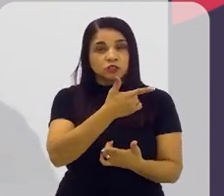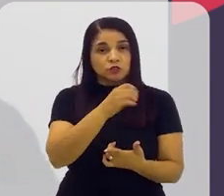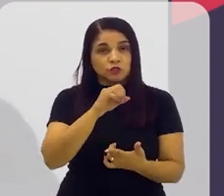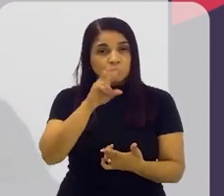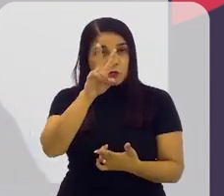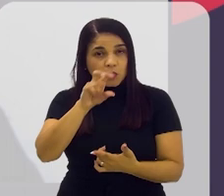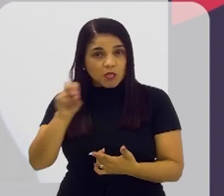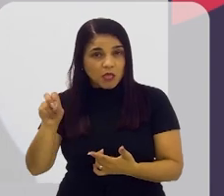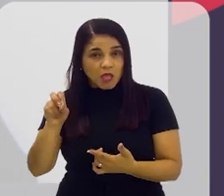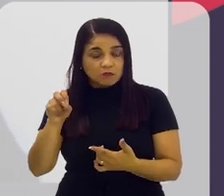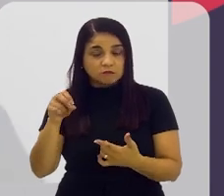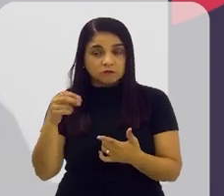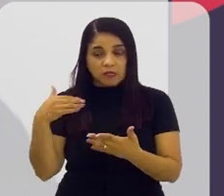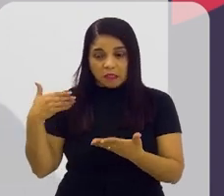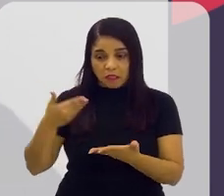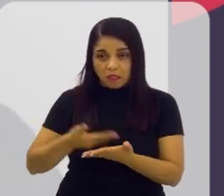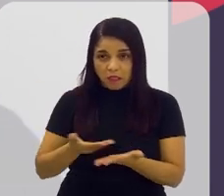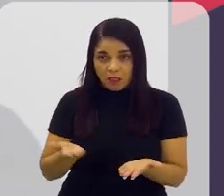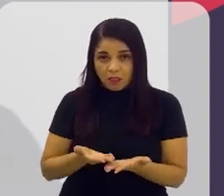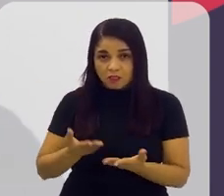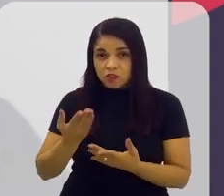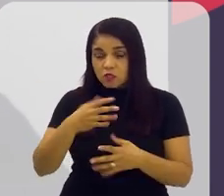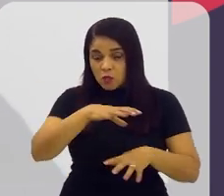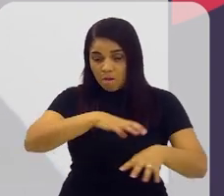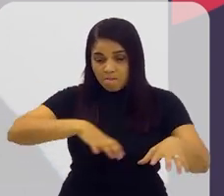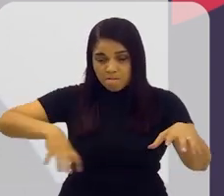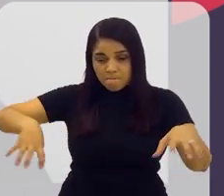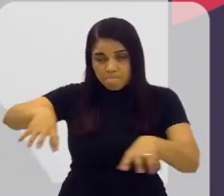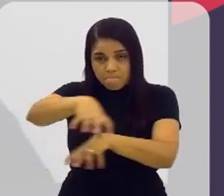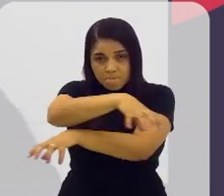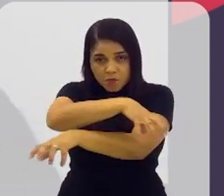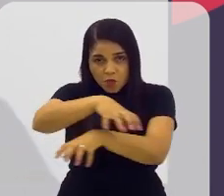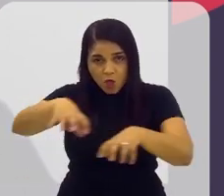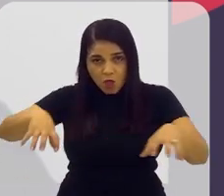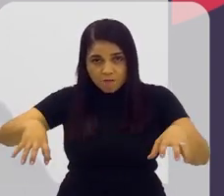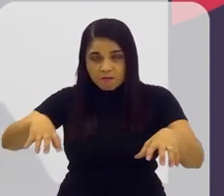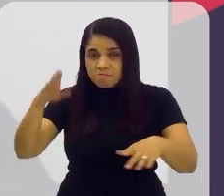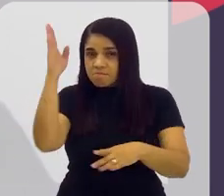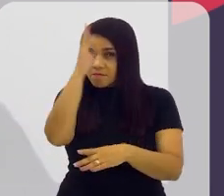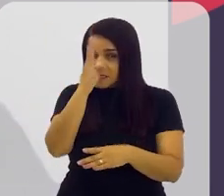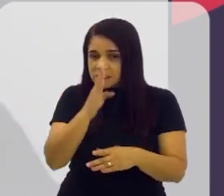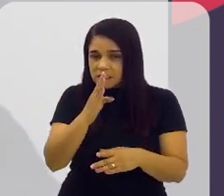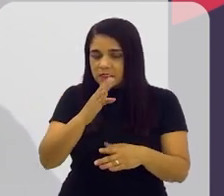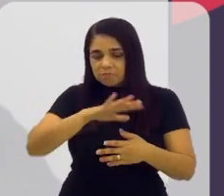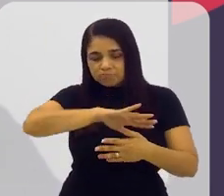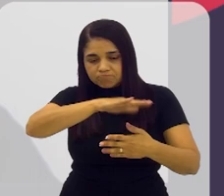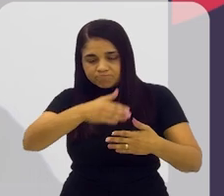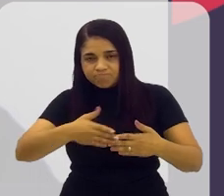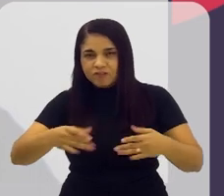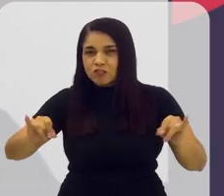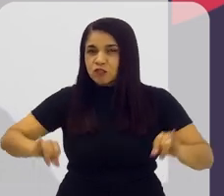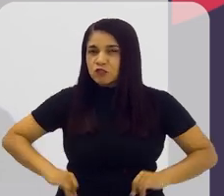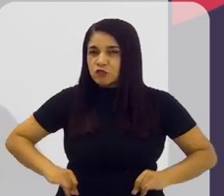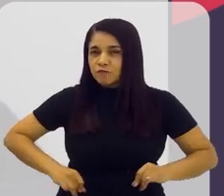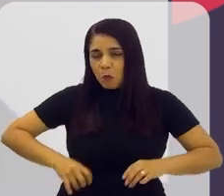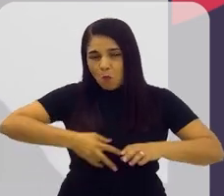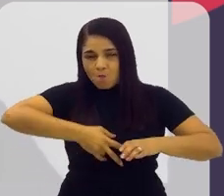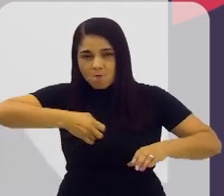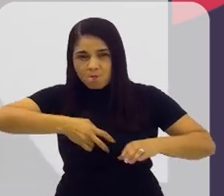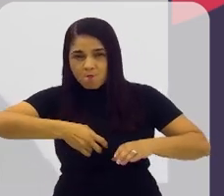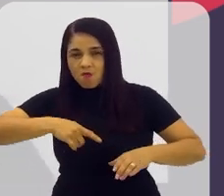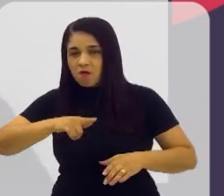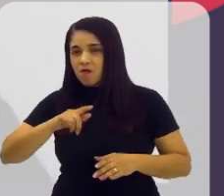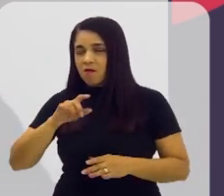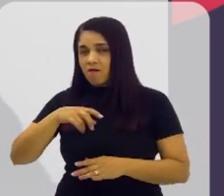desde 1500 para cá, é um bioma que, dos biomas brasileiros, que mais sofreu, né, com extrativismo vegetal. Se